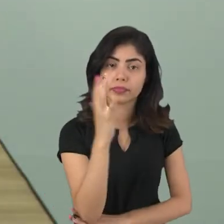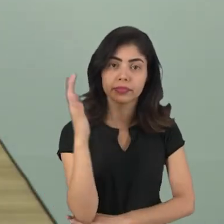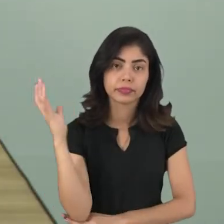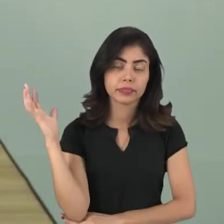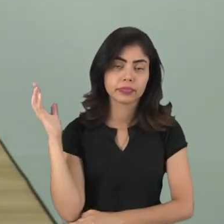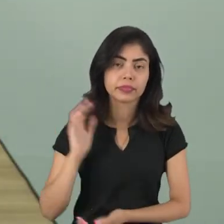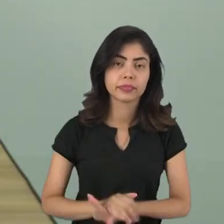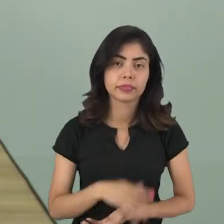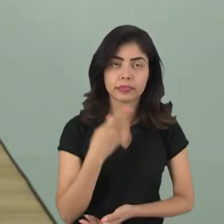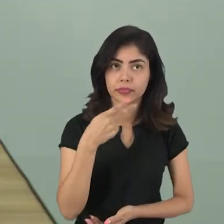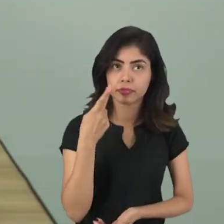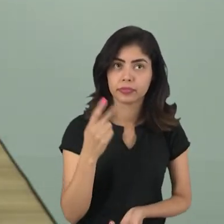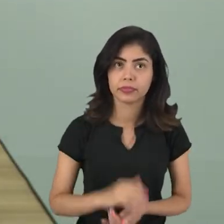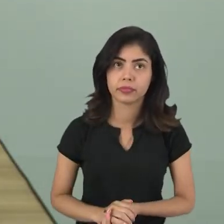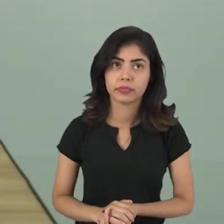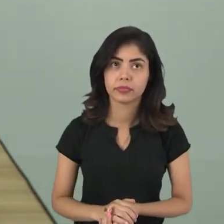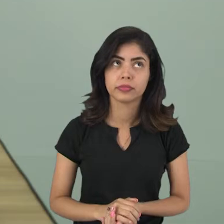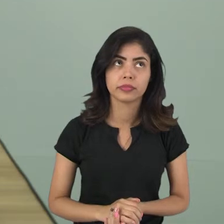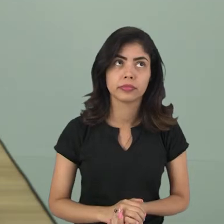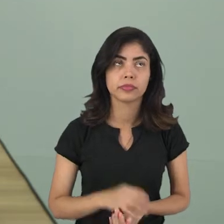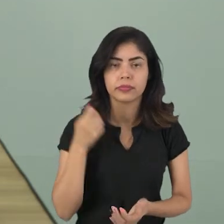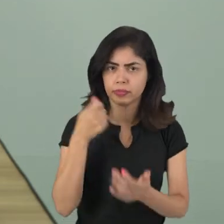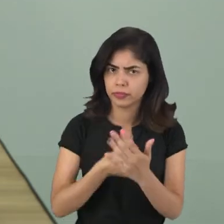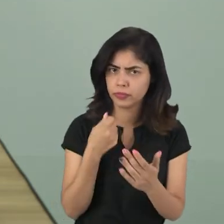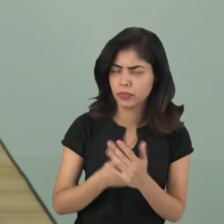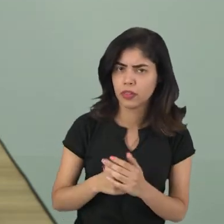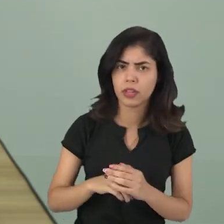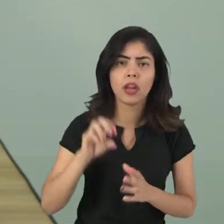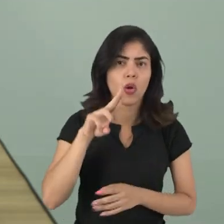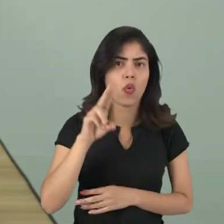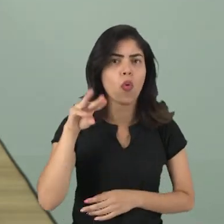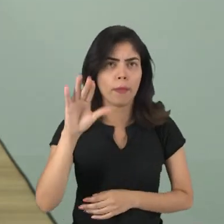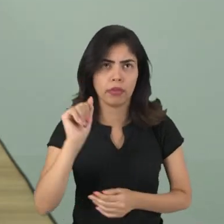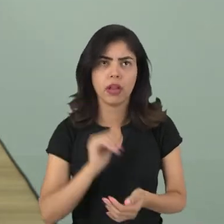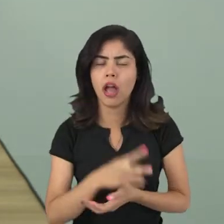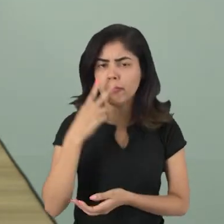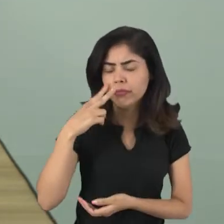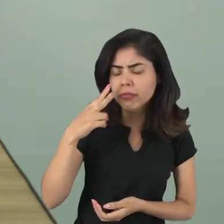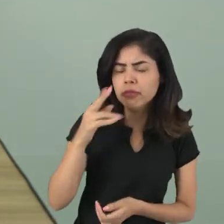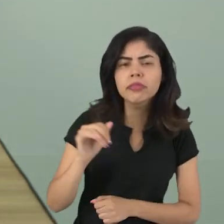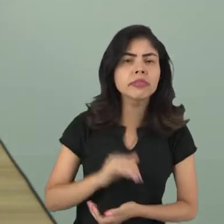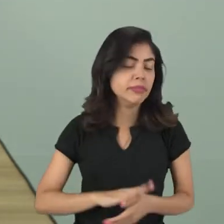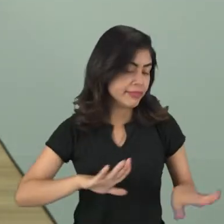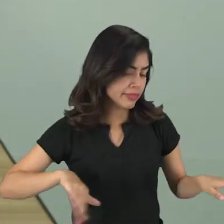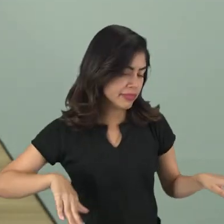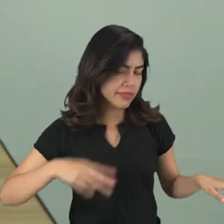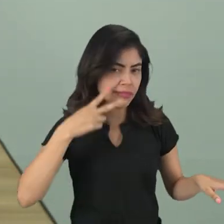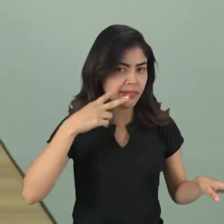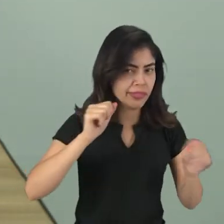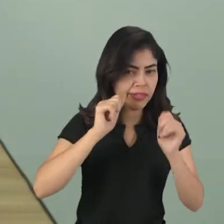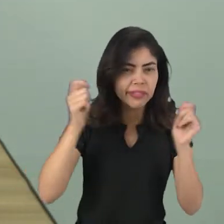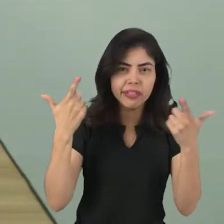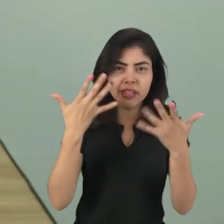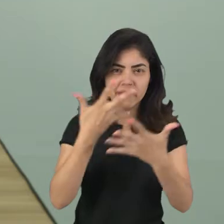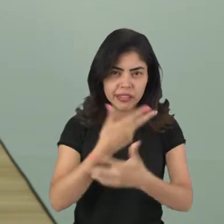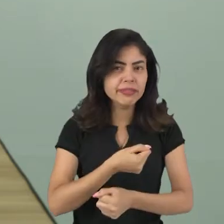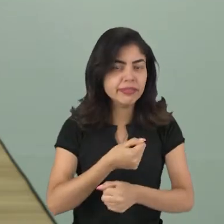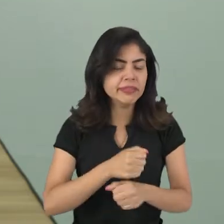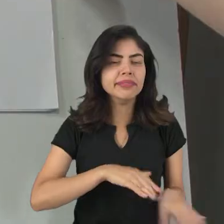para a nossa vida, certinho? Agora vamos para o próximo texto. Mata